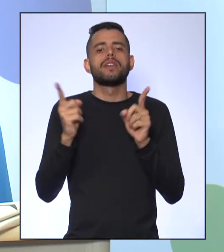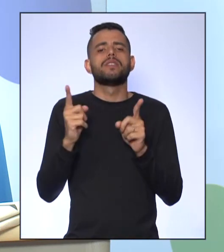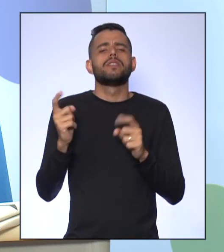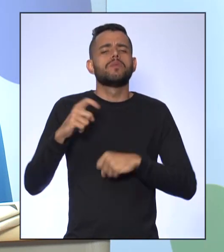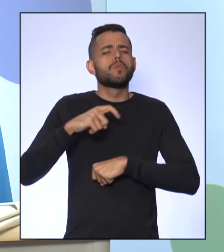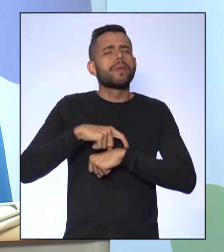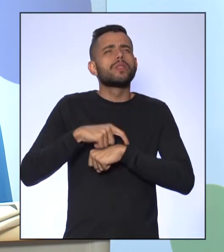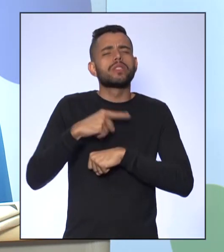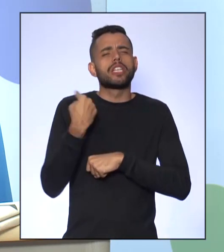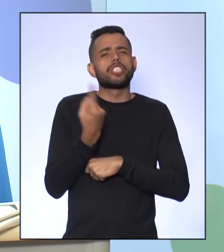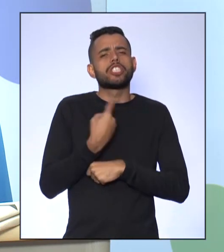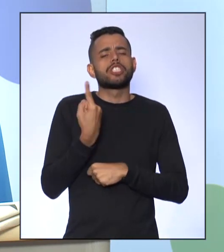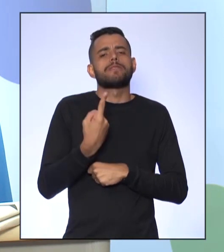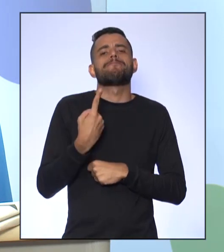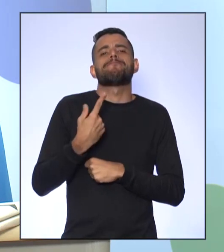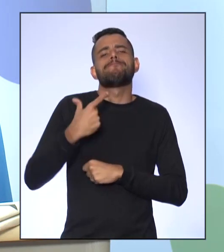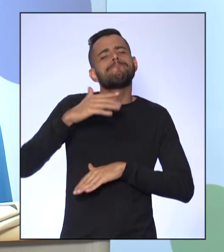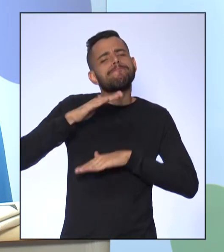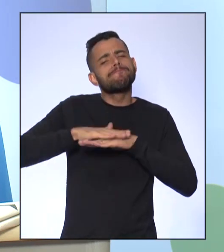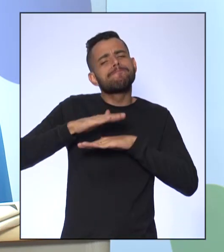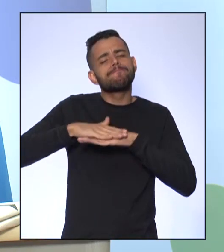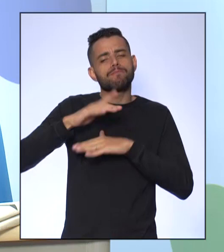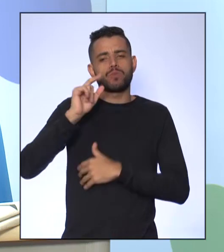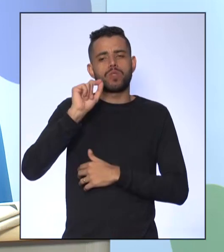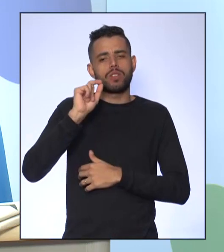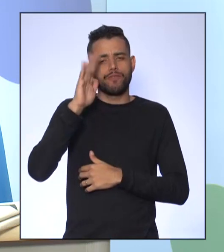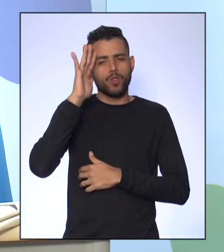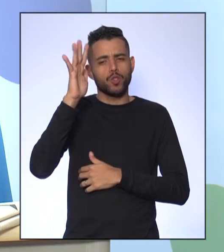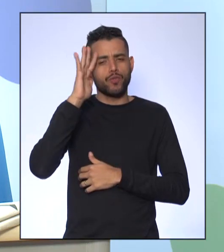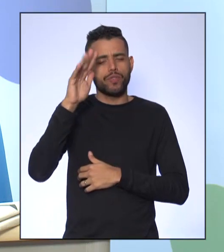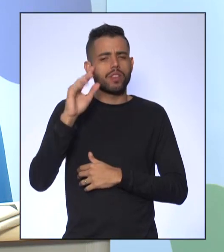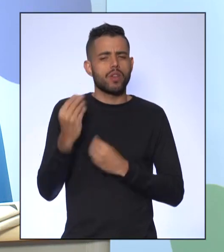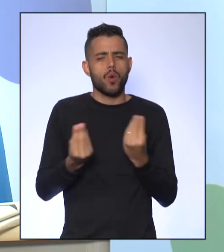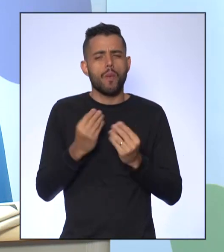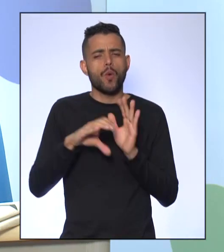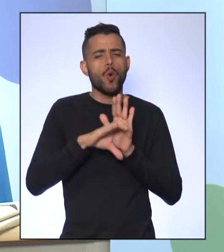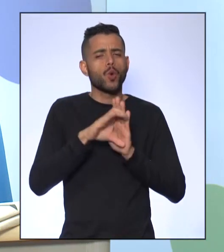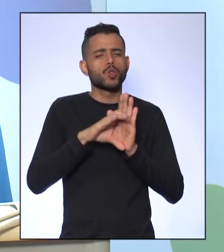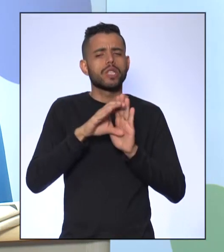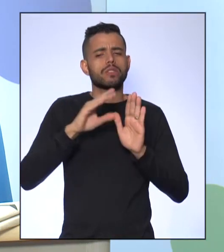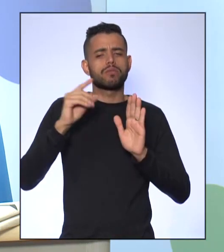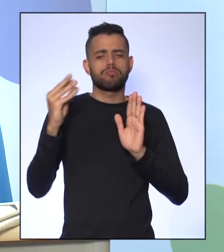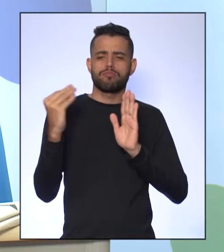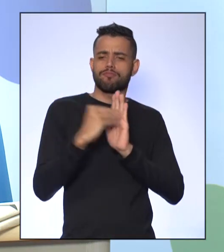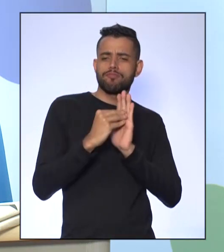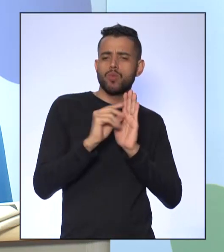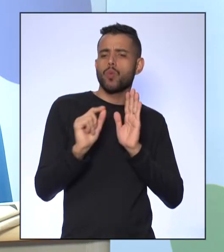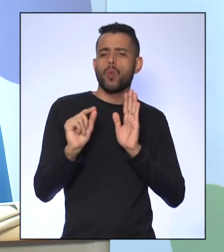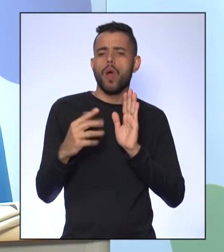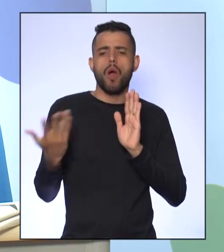nesse sentido, né? Bom, quais são os conceitos que estão aí? É o conceito de